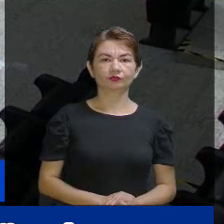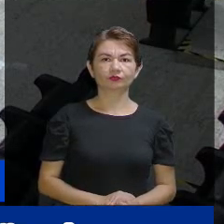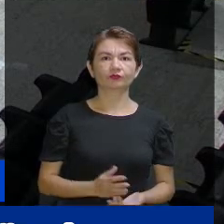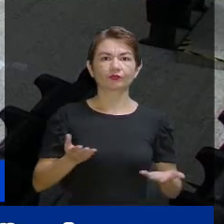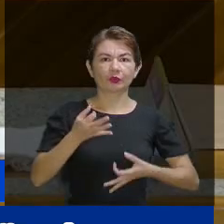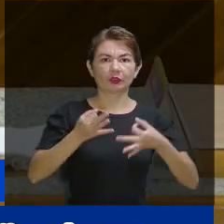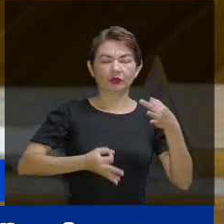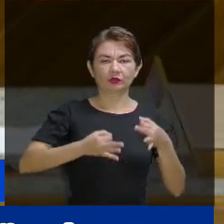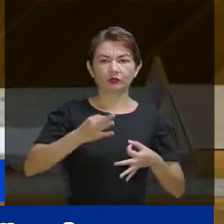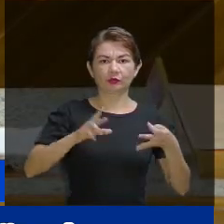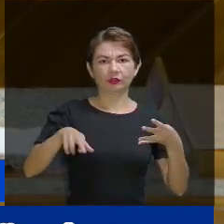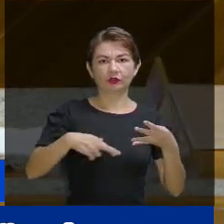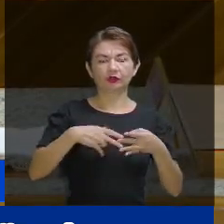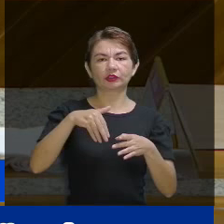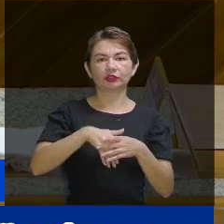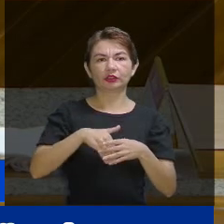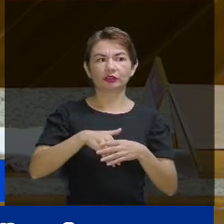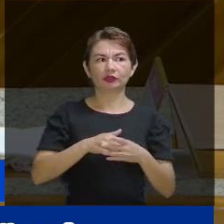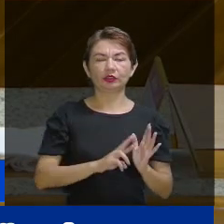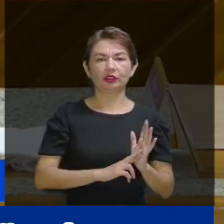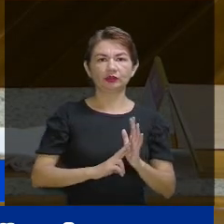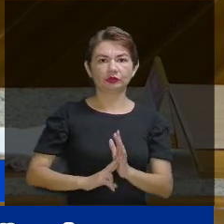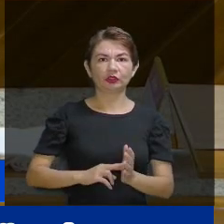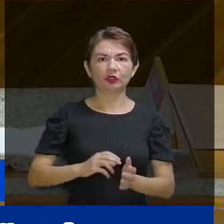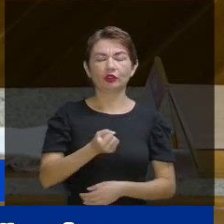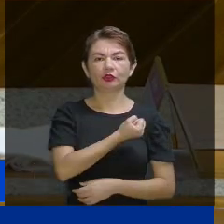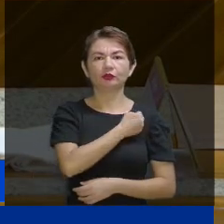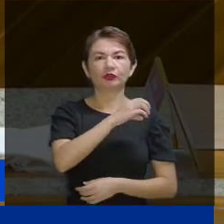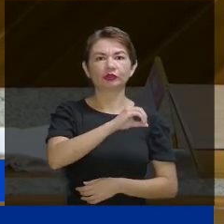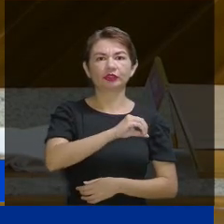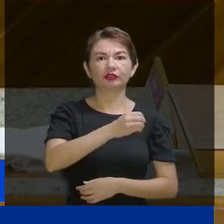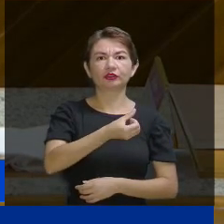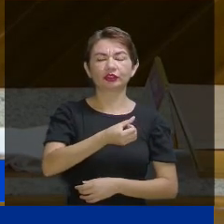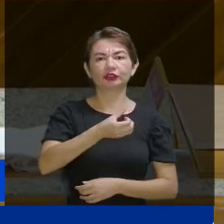Toma julgamento, recurso eleitoral na representação número